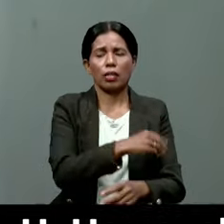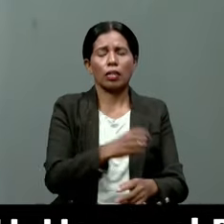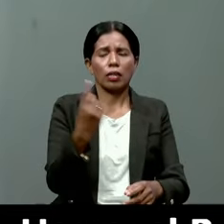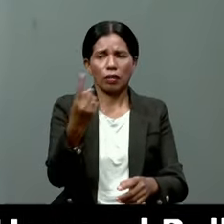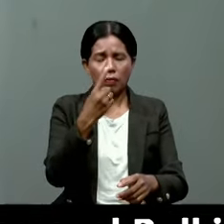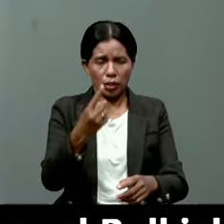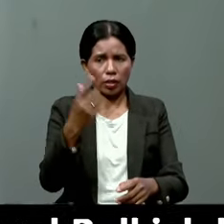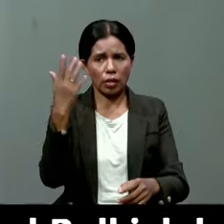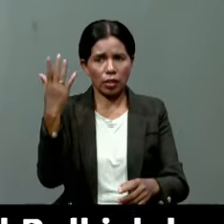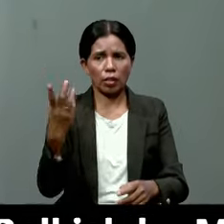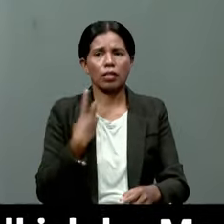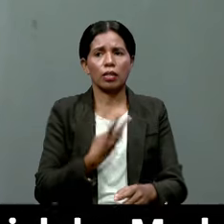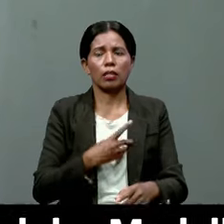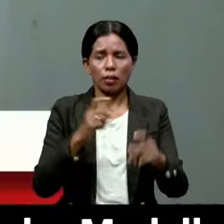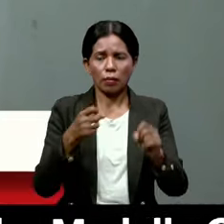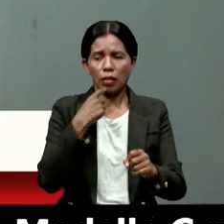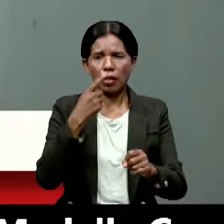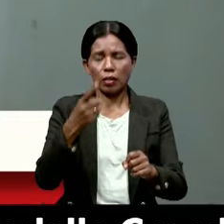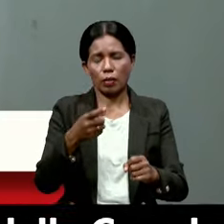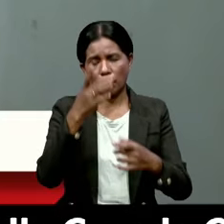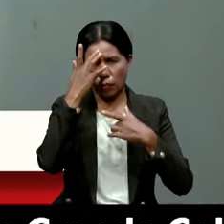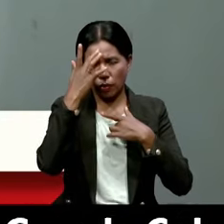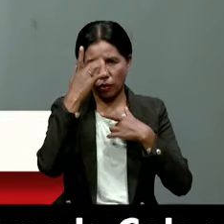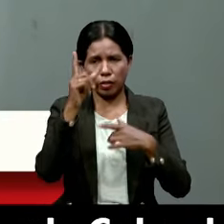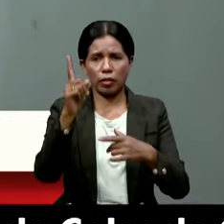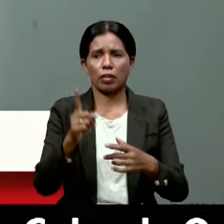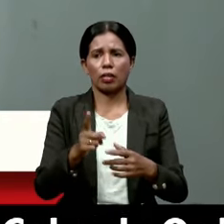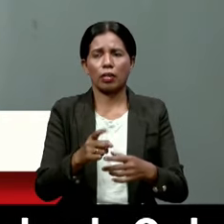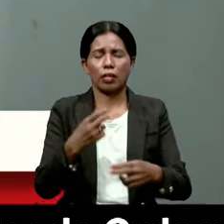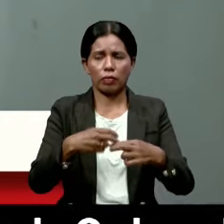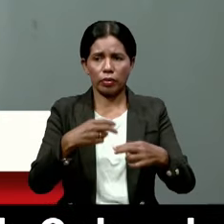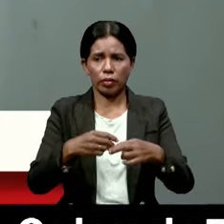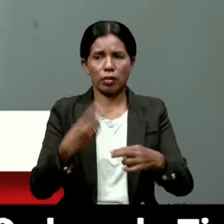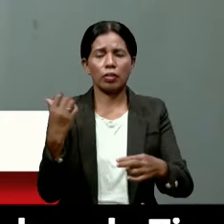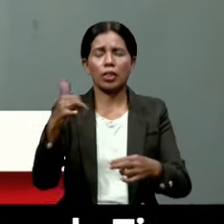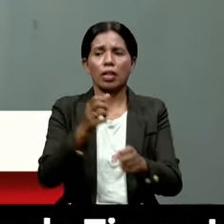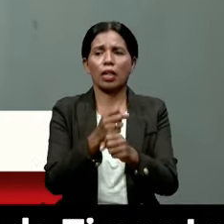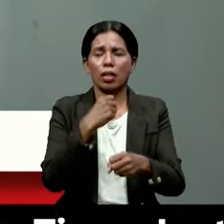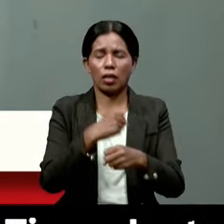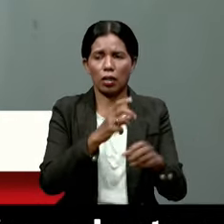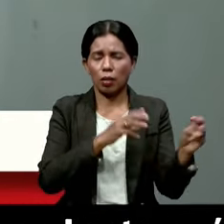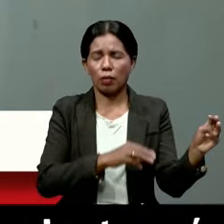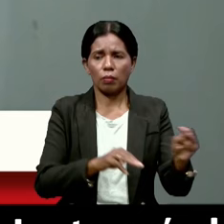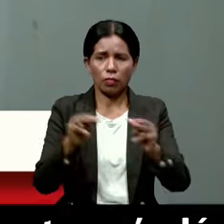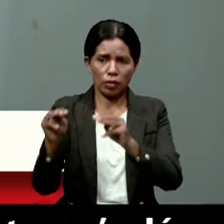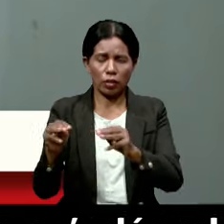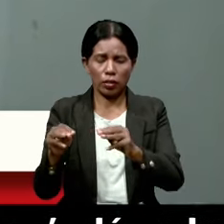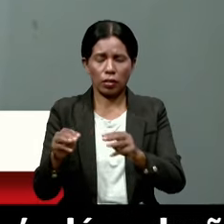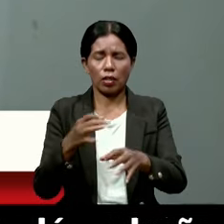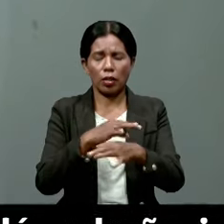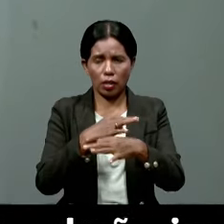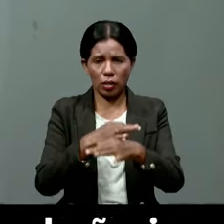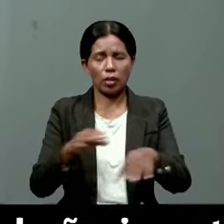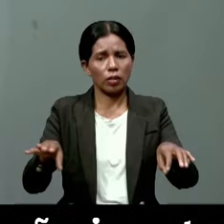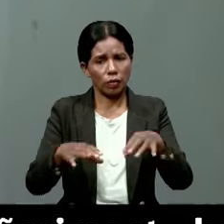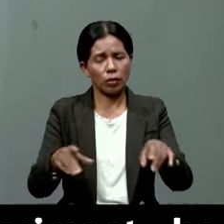icona e dané e tabela de hanca tak mora se dané maka difícil e tuang atusira halo mudança ka halo hadiak sistema